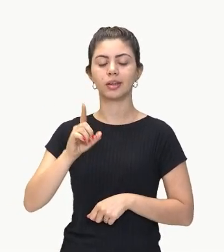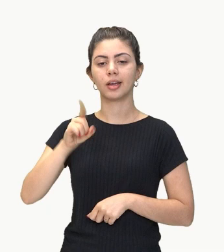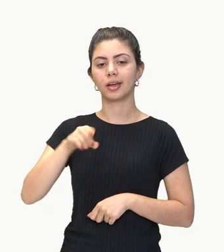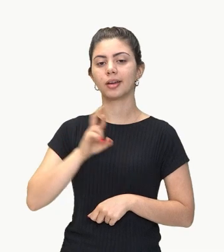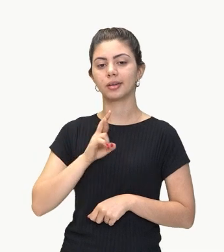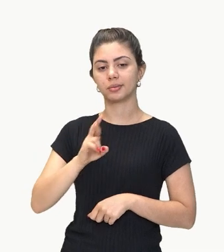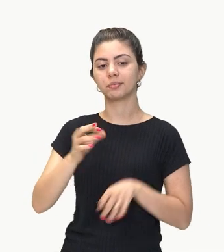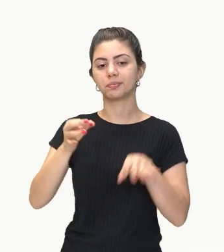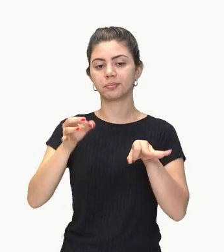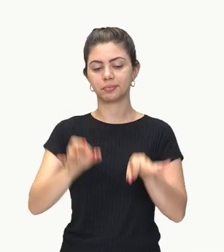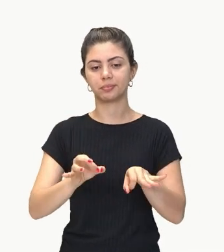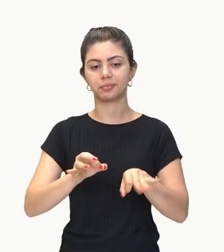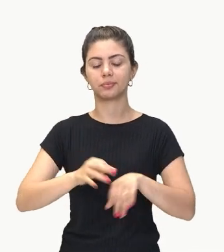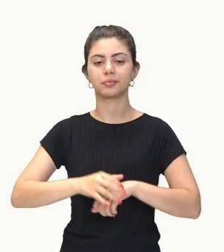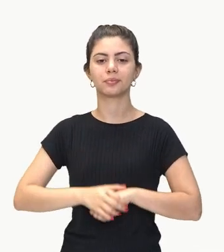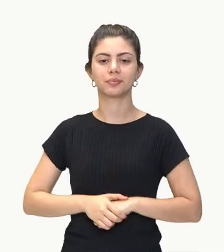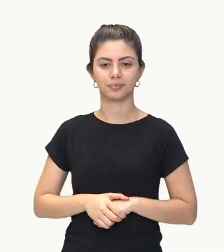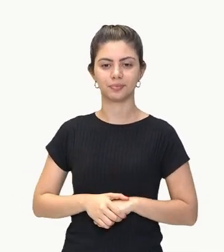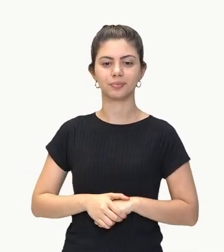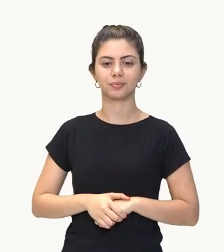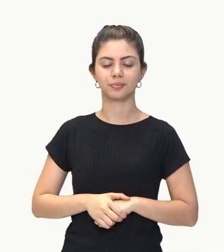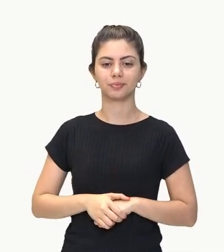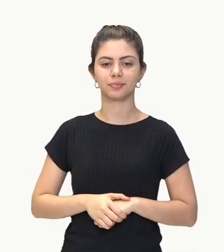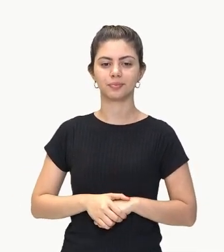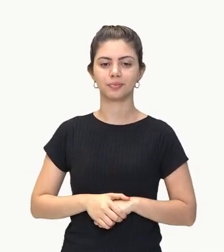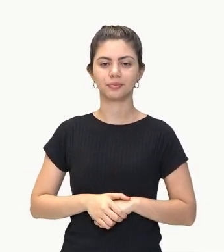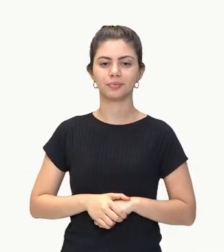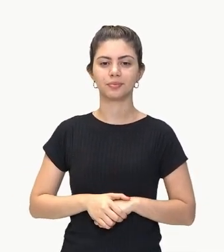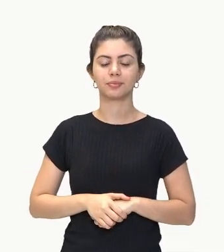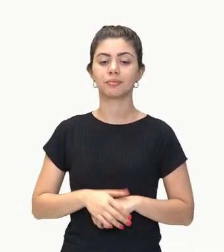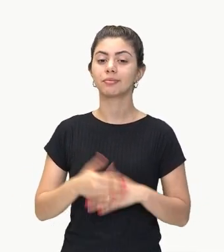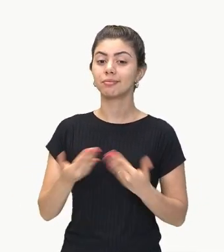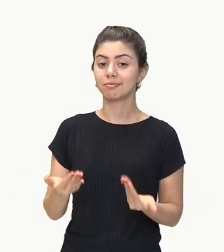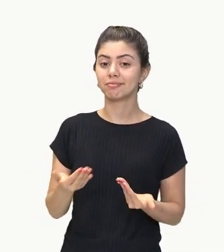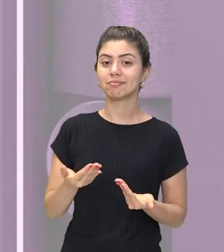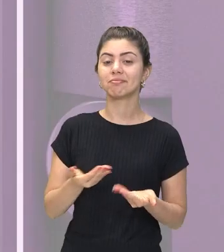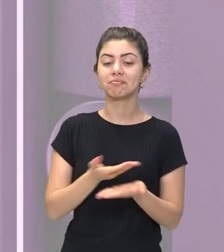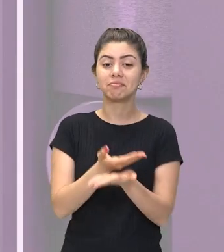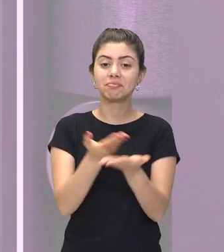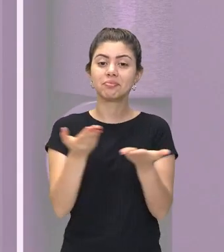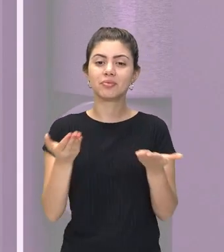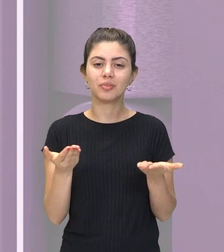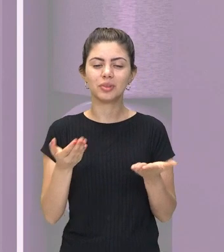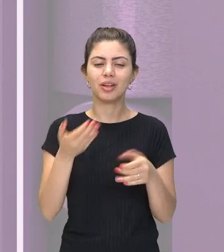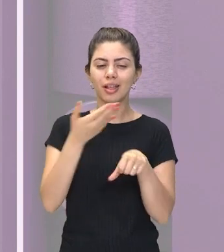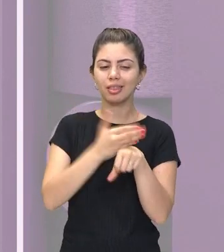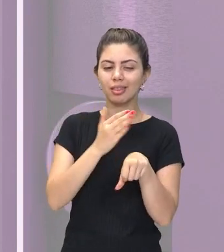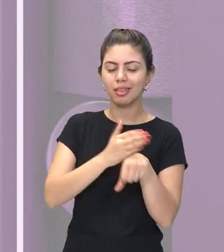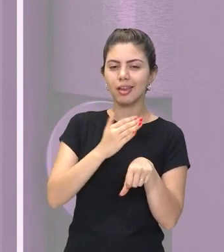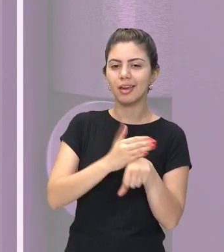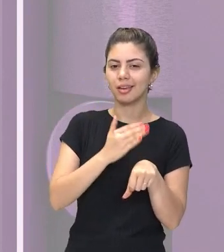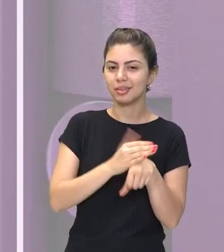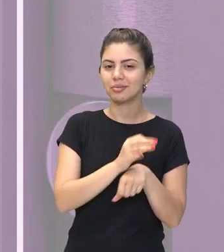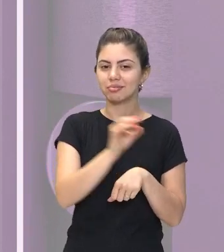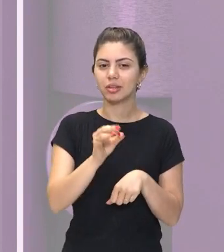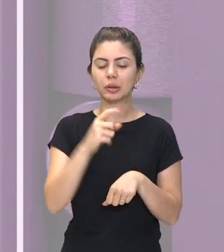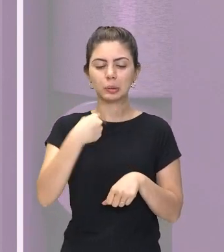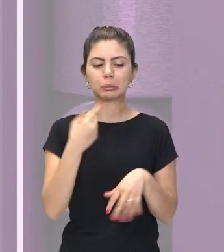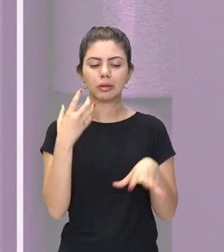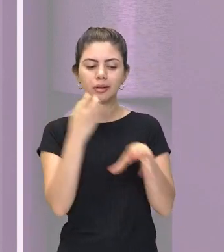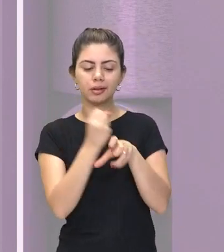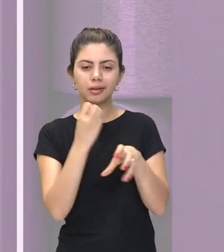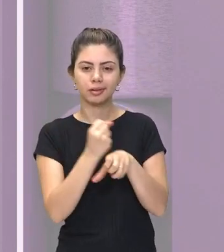nossa letra correta. E aí, pessoal, Treinamos bastante, resolvemos